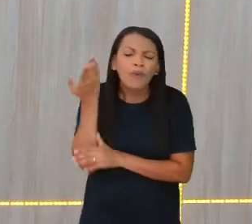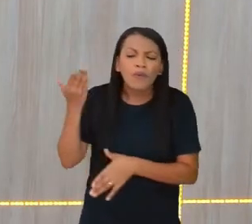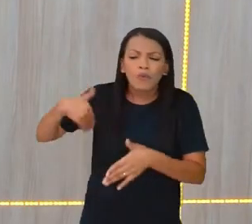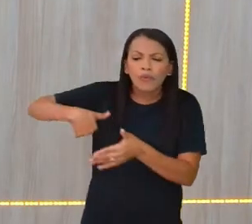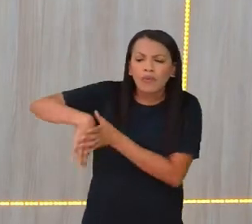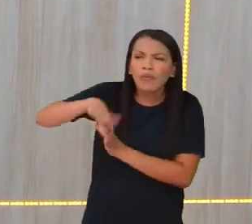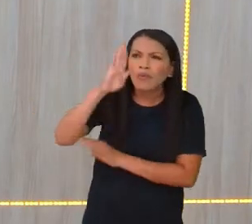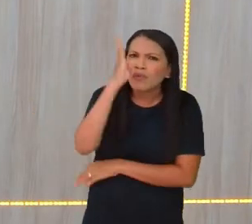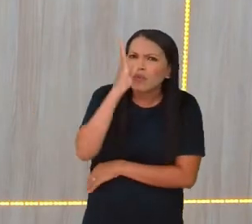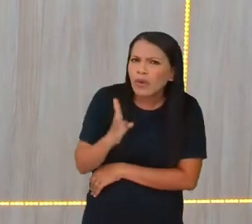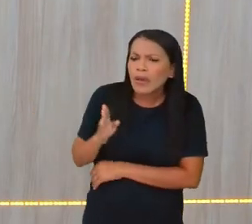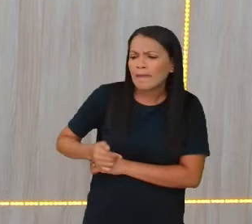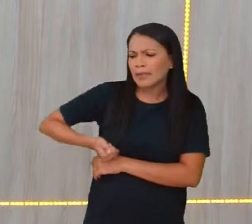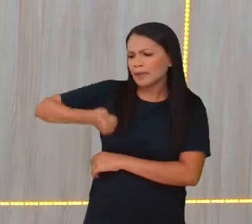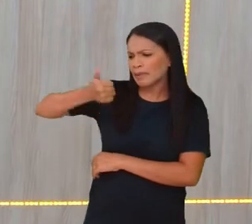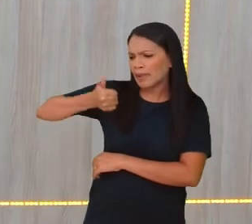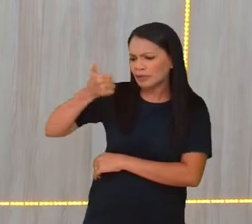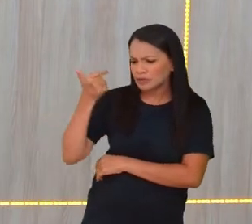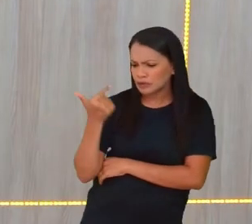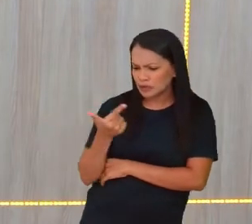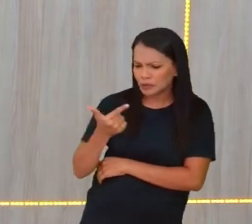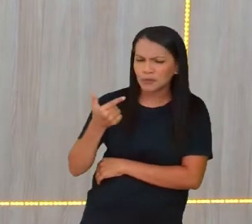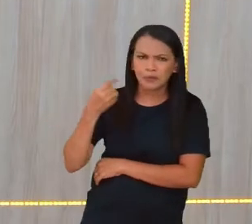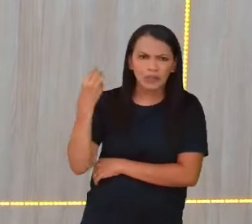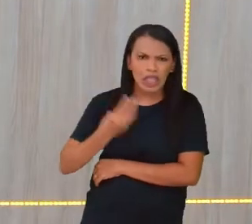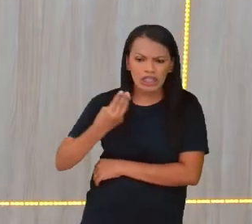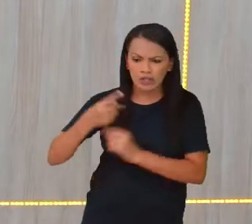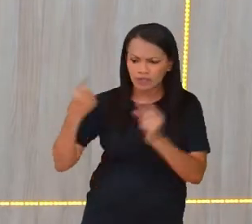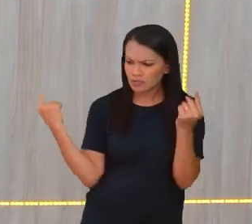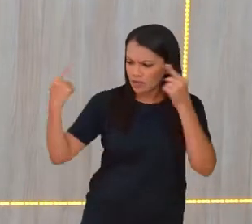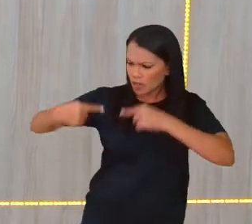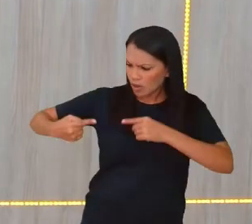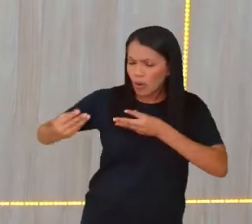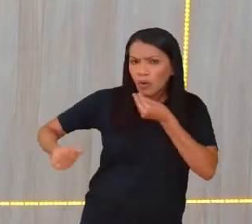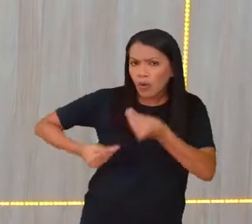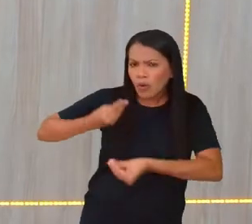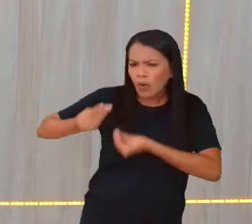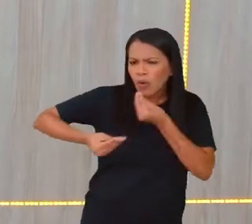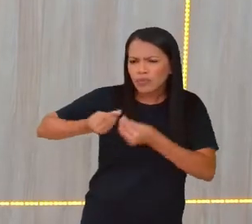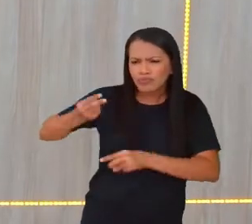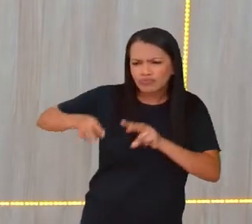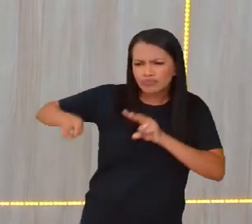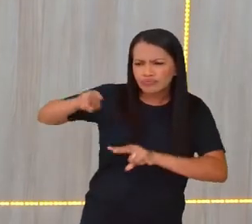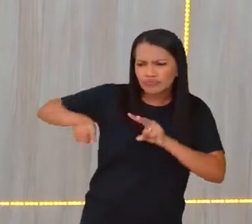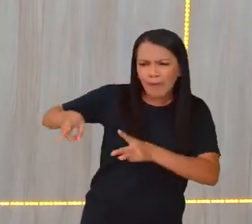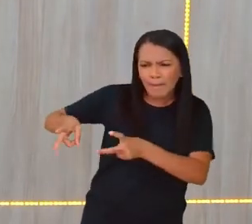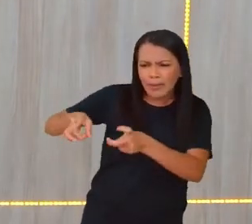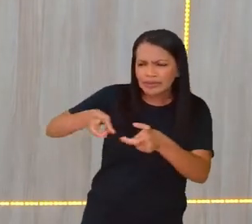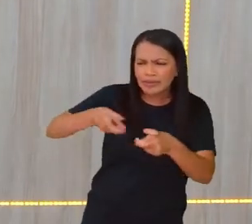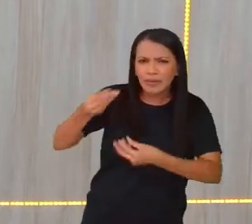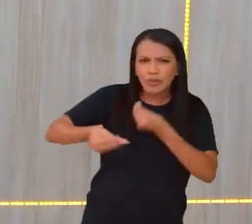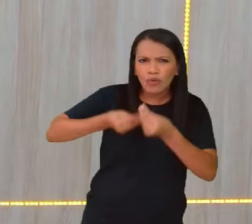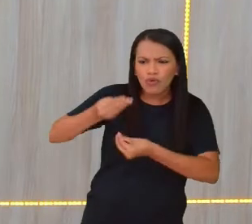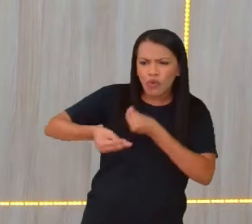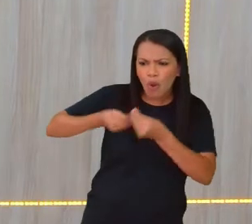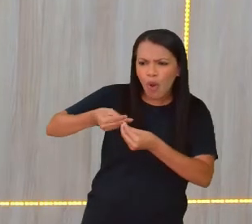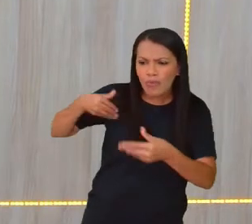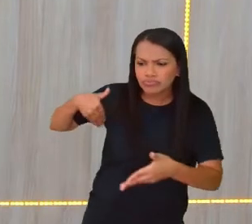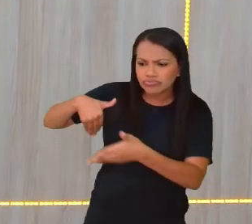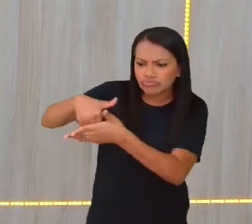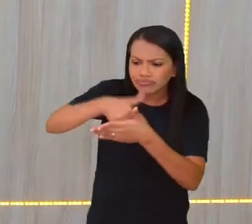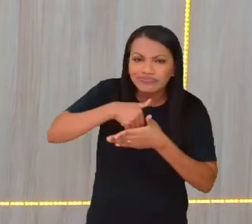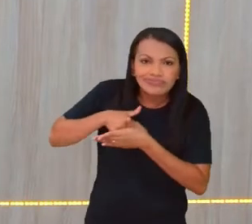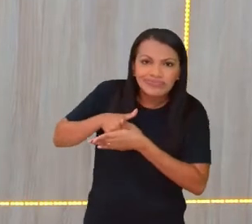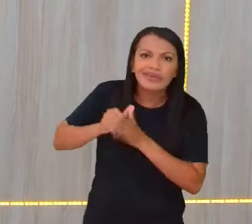seu primeiro, quem é o segundo adversário, né? Como é que eles jogam nos esportes de combate. Por mais que